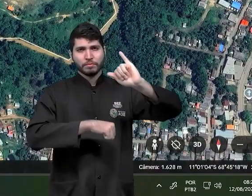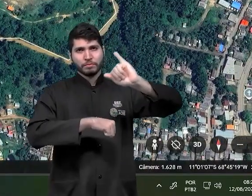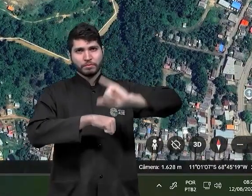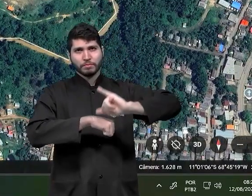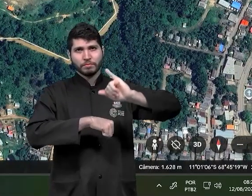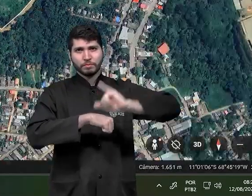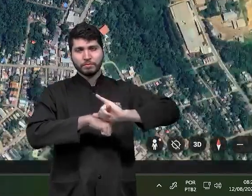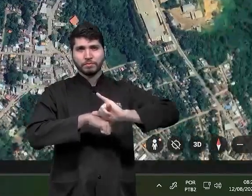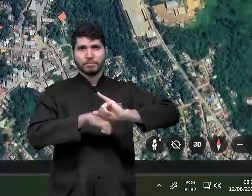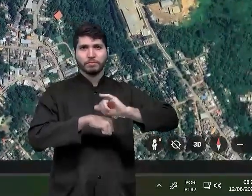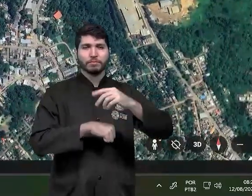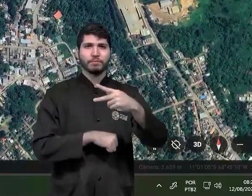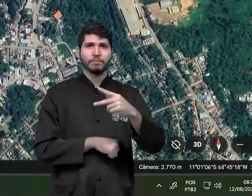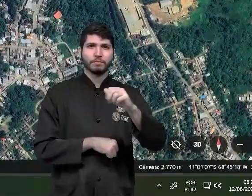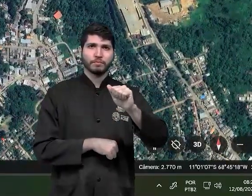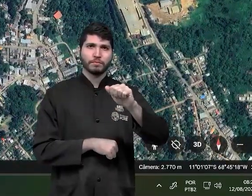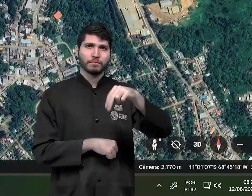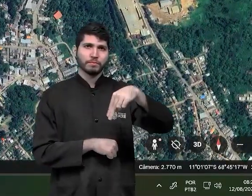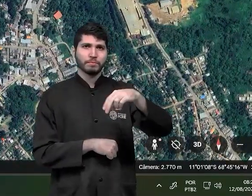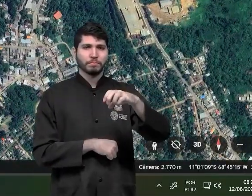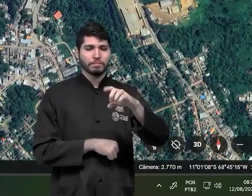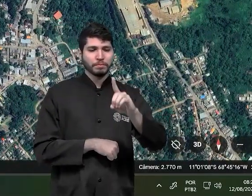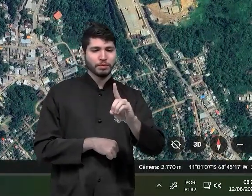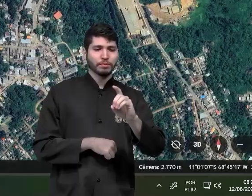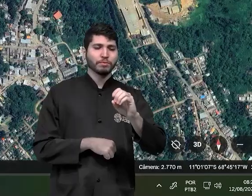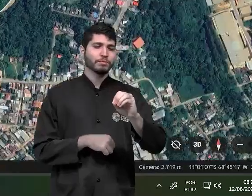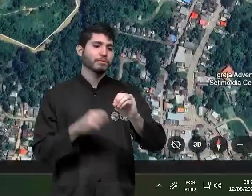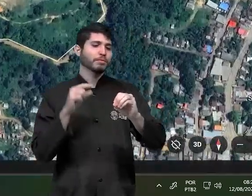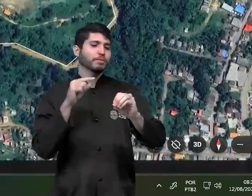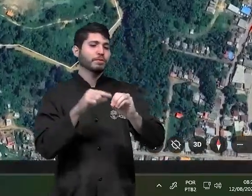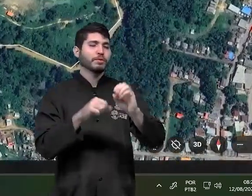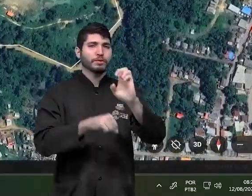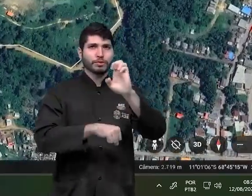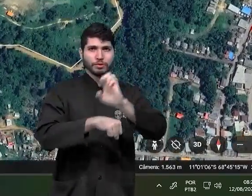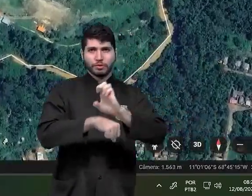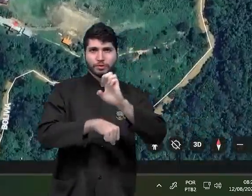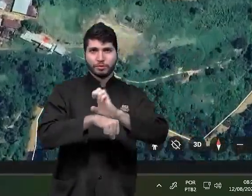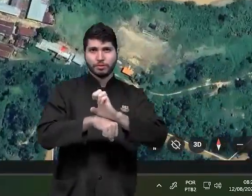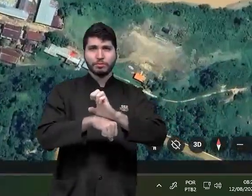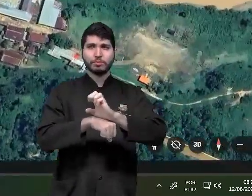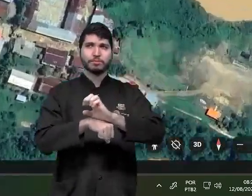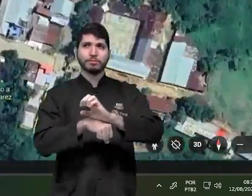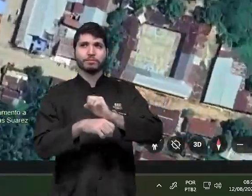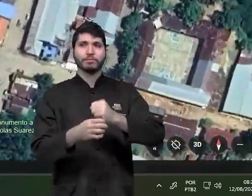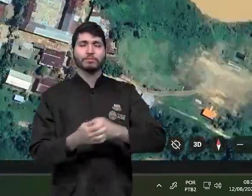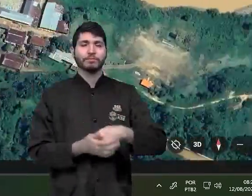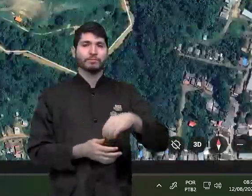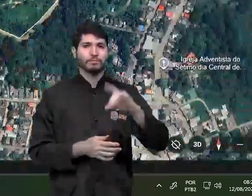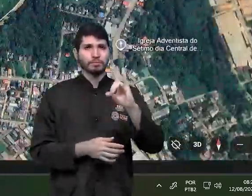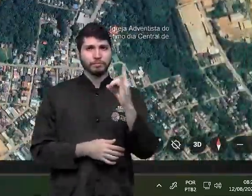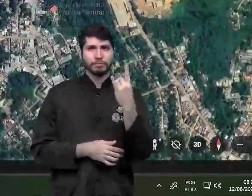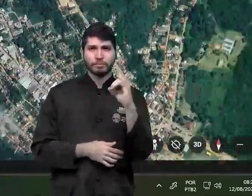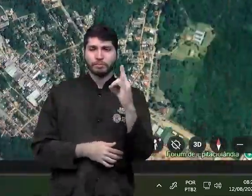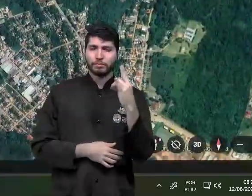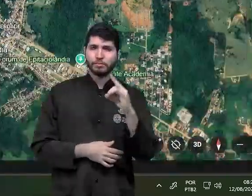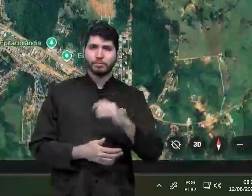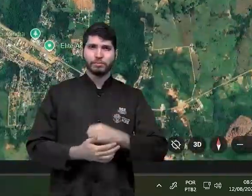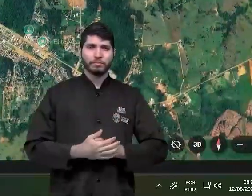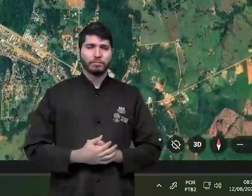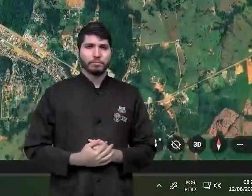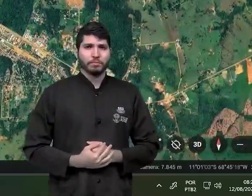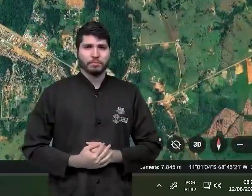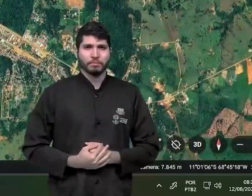Pando. Pando é uma província, um estado da Bolívia, tá bom? Então, Cobija é a sua capital.